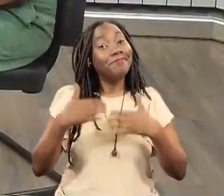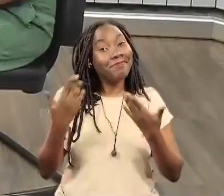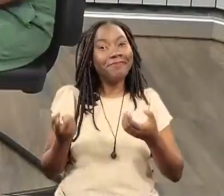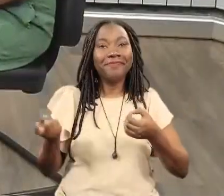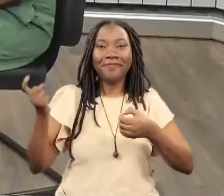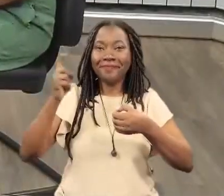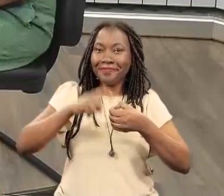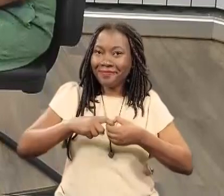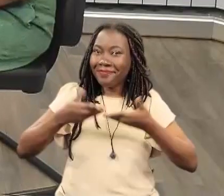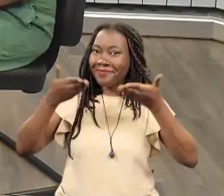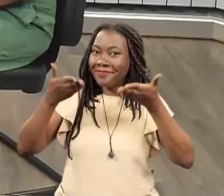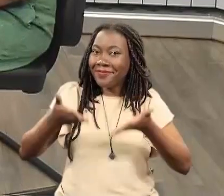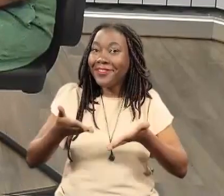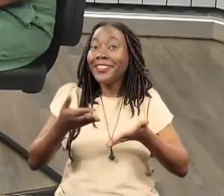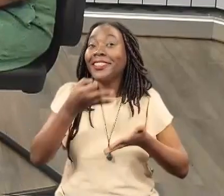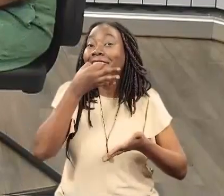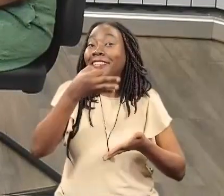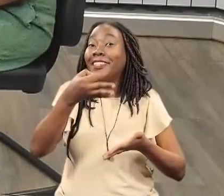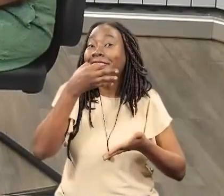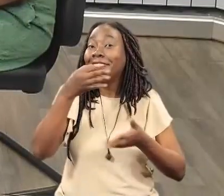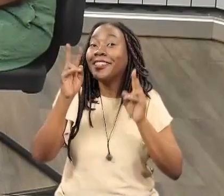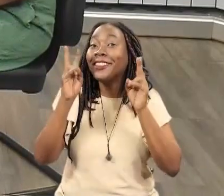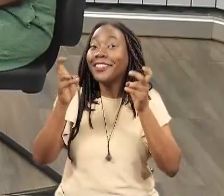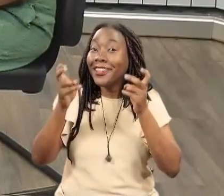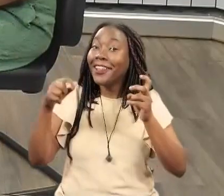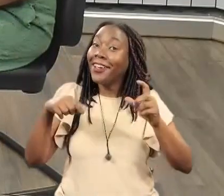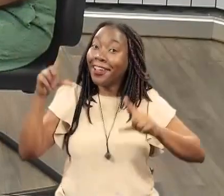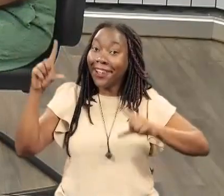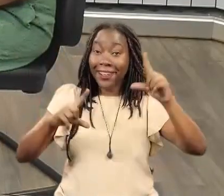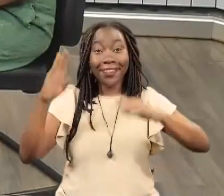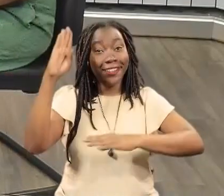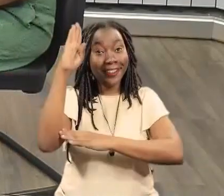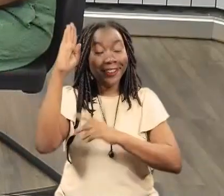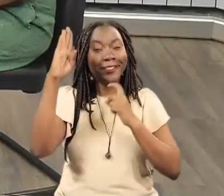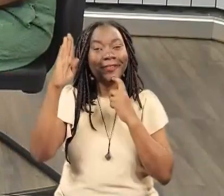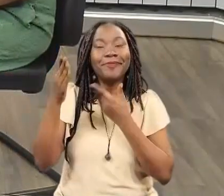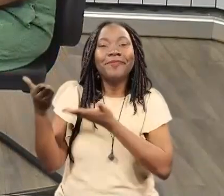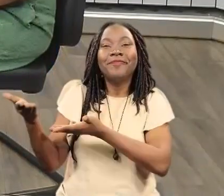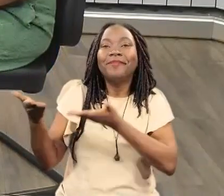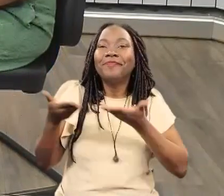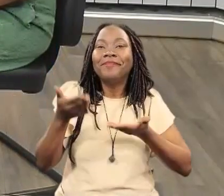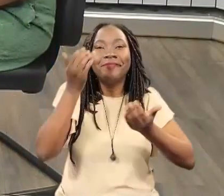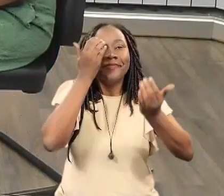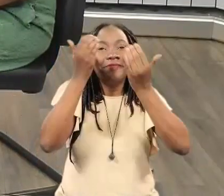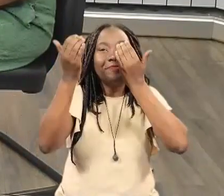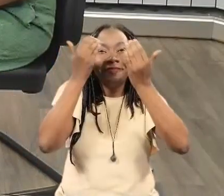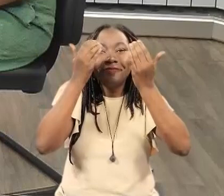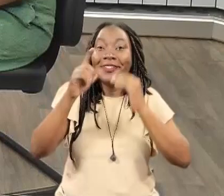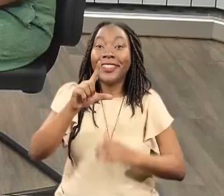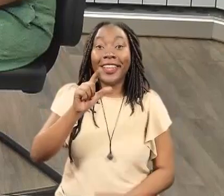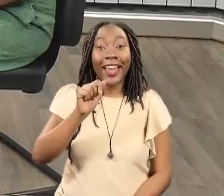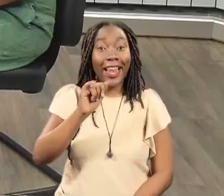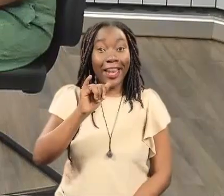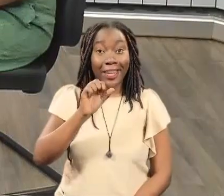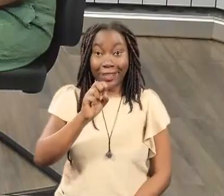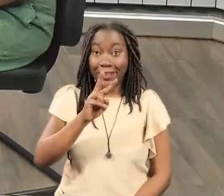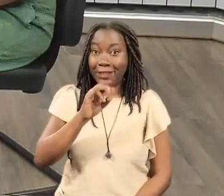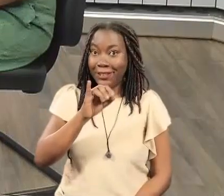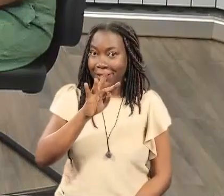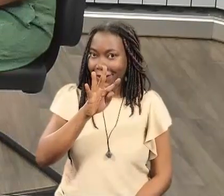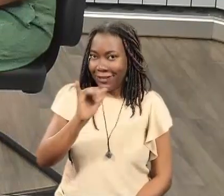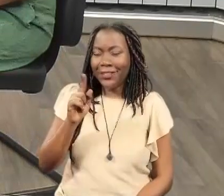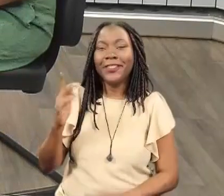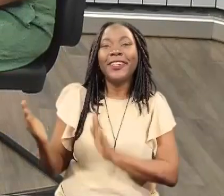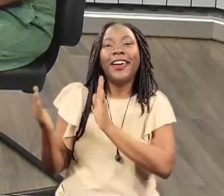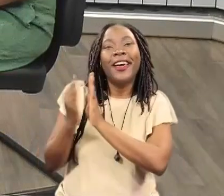Estamos de volta com o nosso ponto de vista aqui na TV Câmara Campinas, recebendo a psicóloga Laís Witt. A Laís que está falando